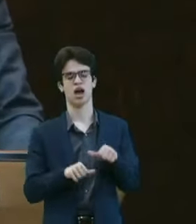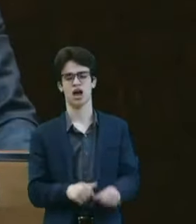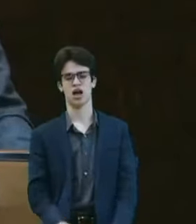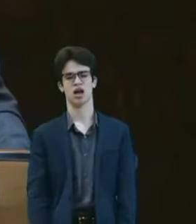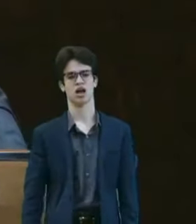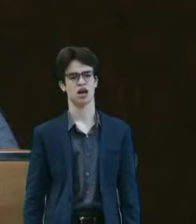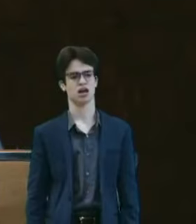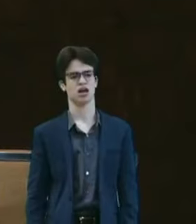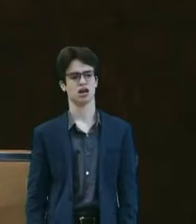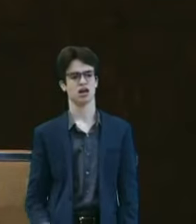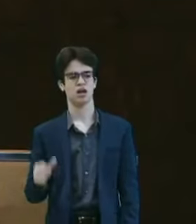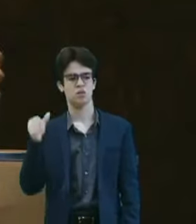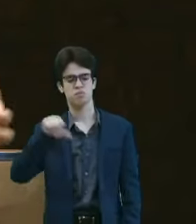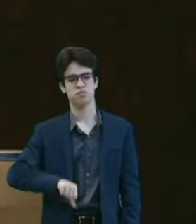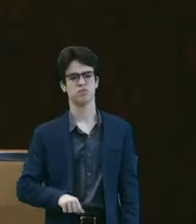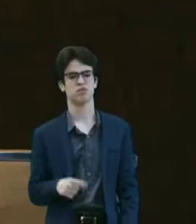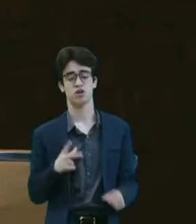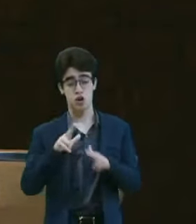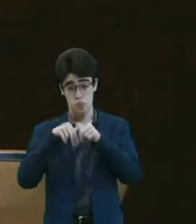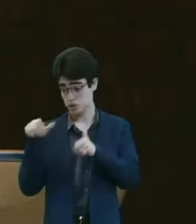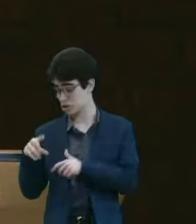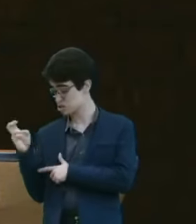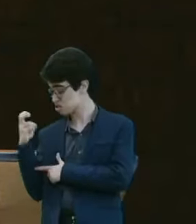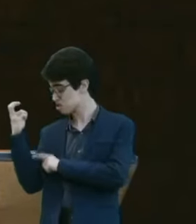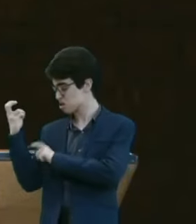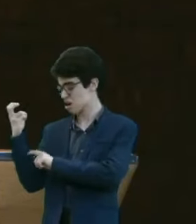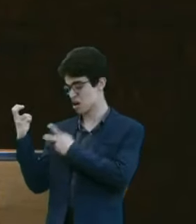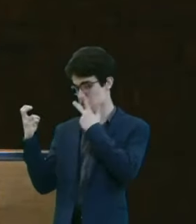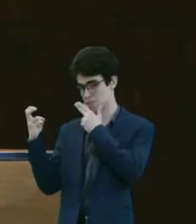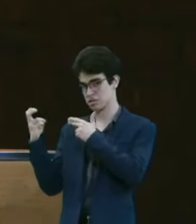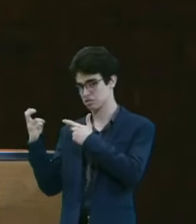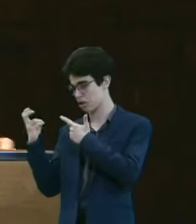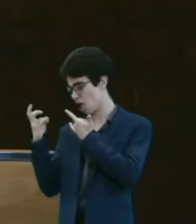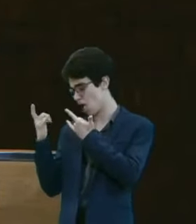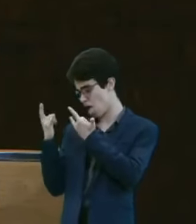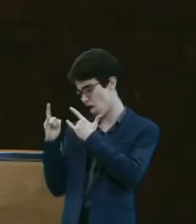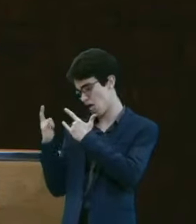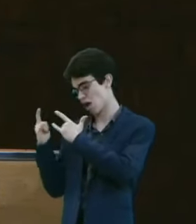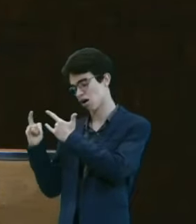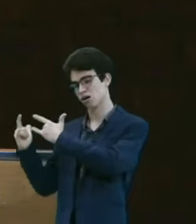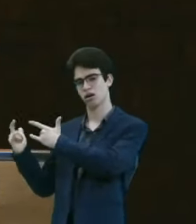envenenar. É isso que a serpente faz, ela nos envenena.